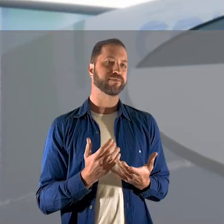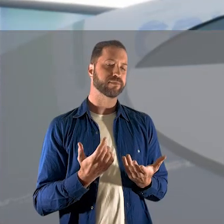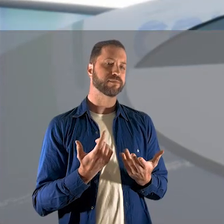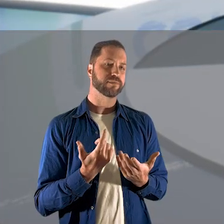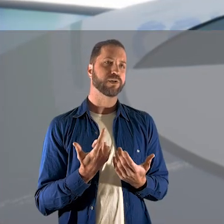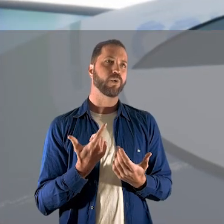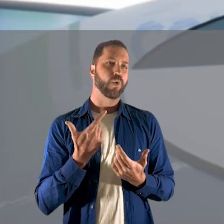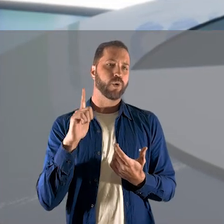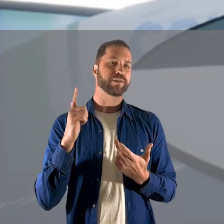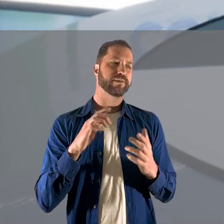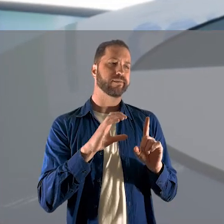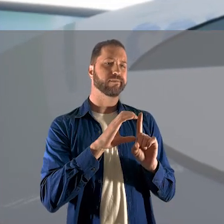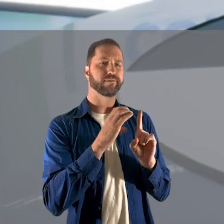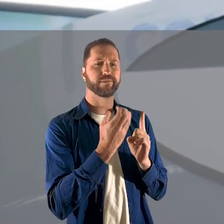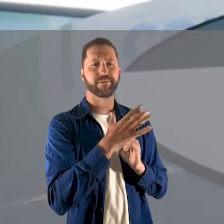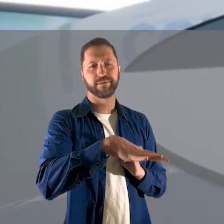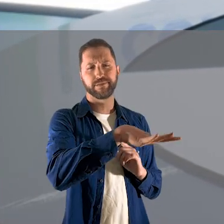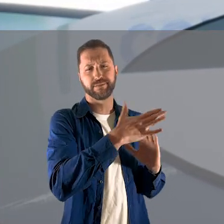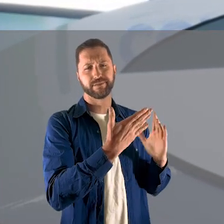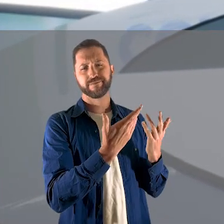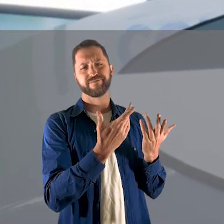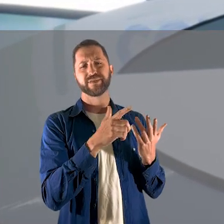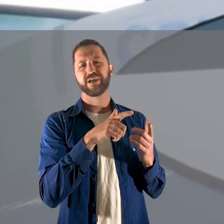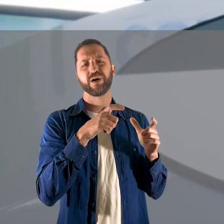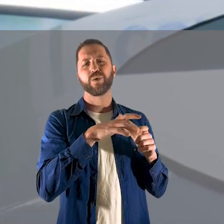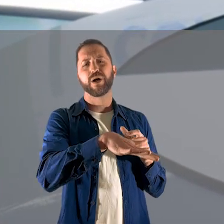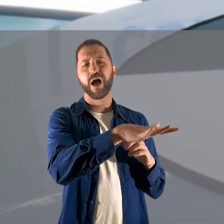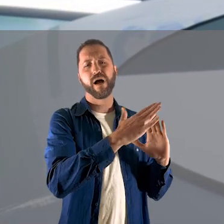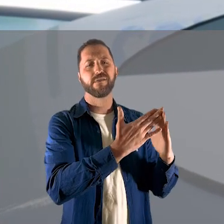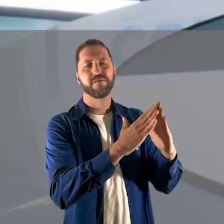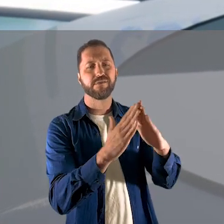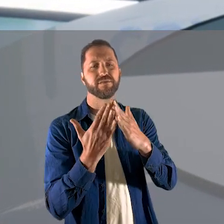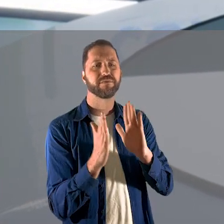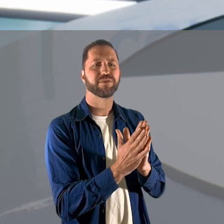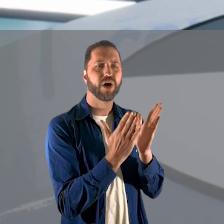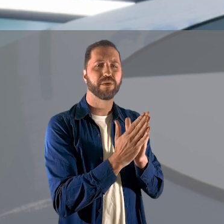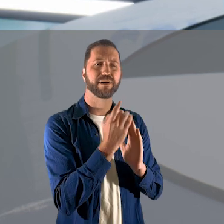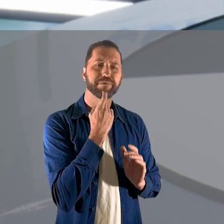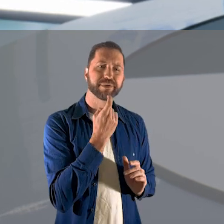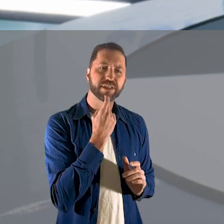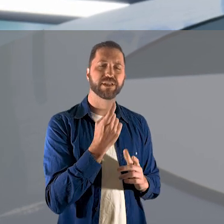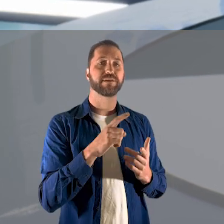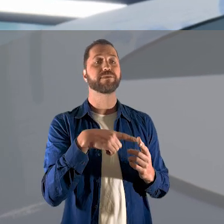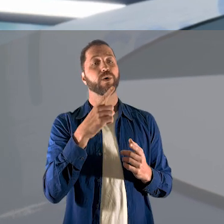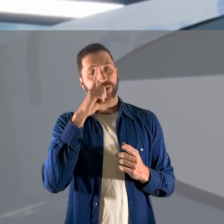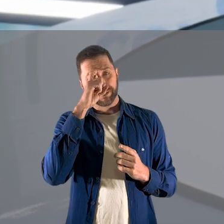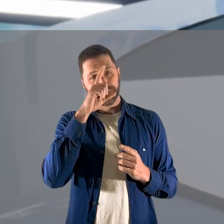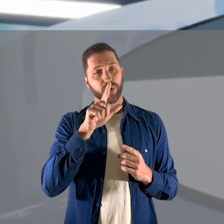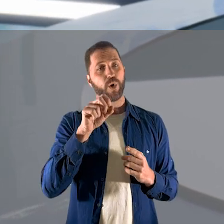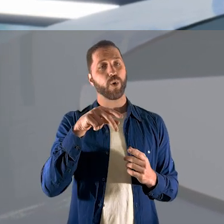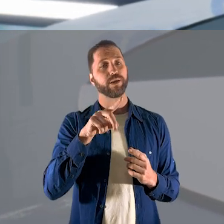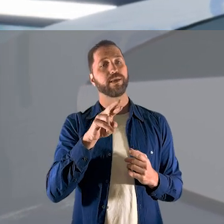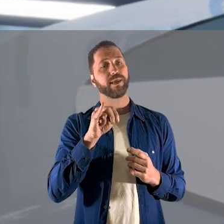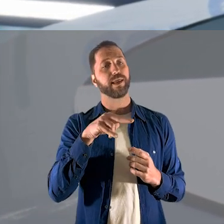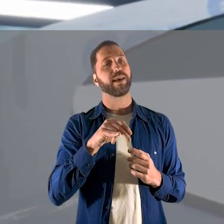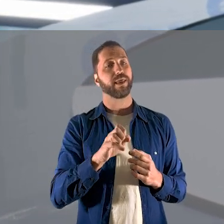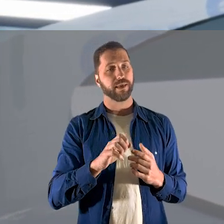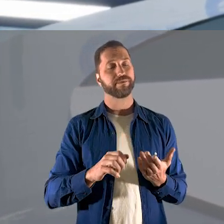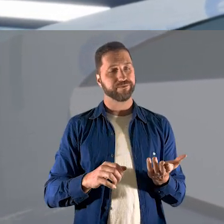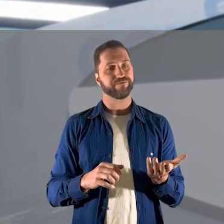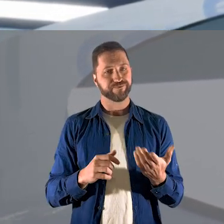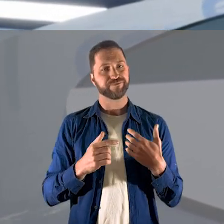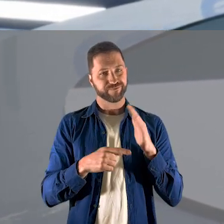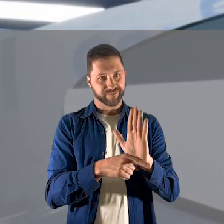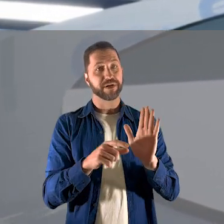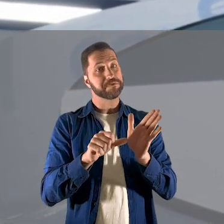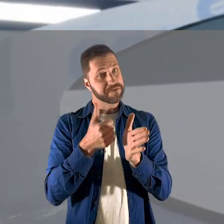outros outras comunidades bem carentes em Campinas e no hospital boldrini muito legal foi a primeira vez